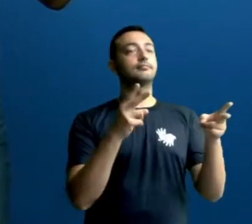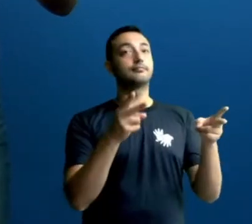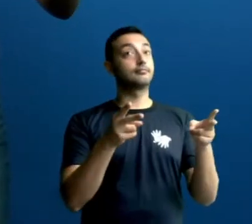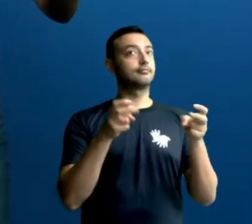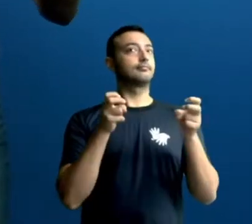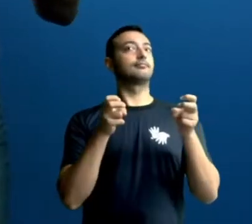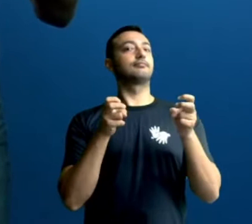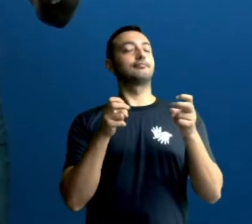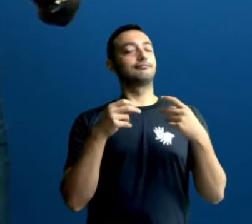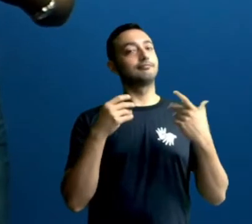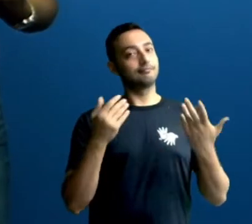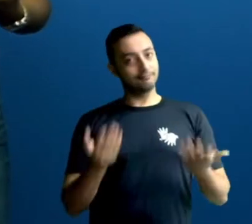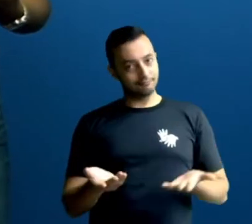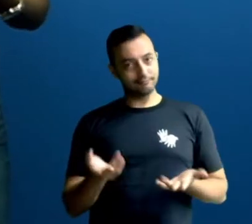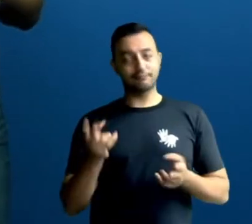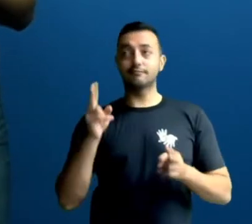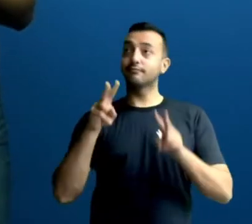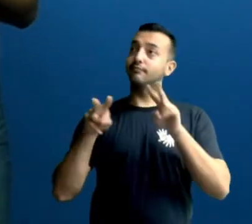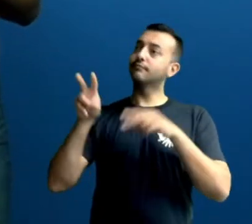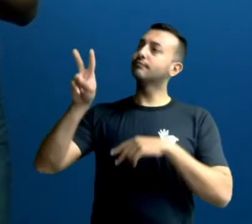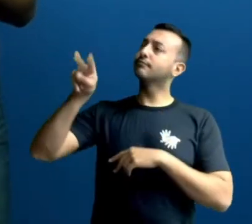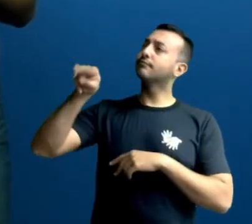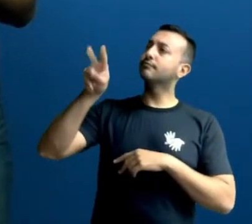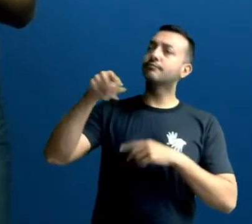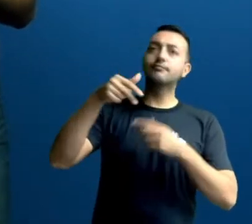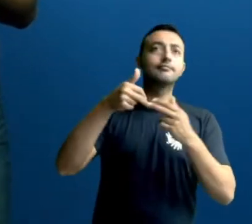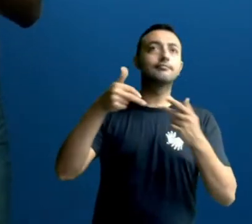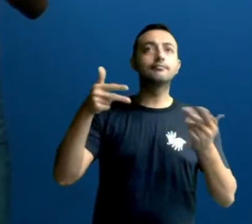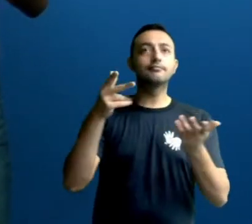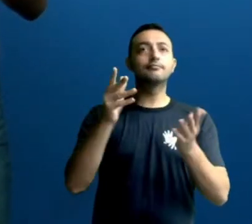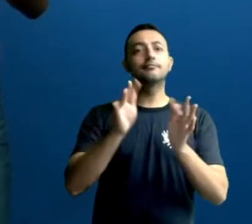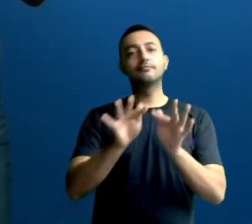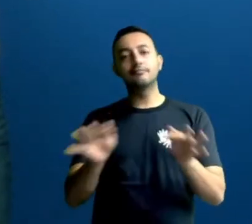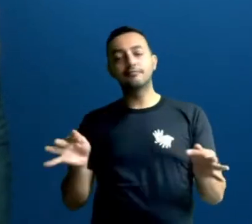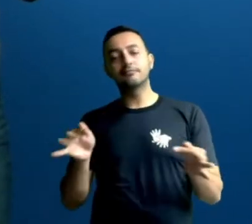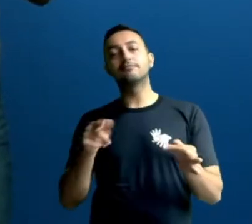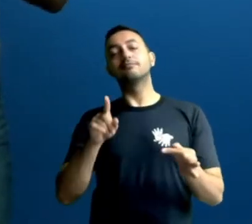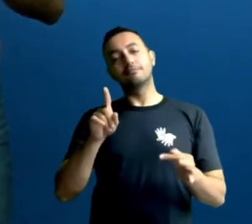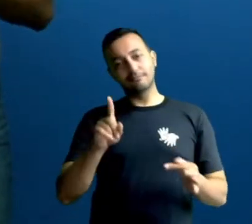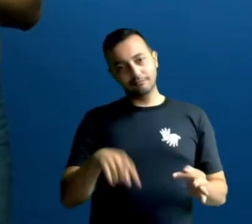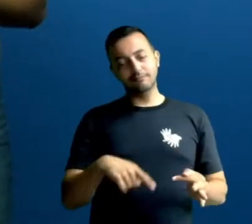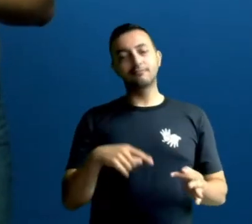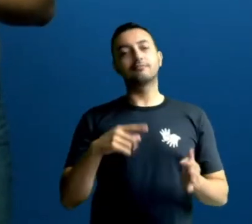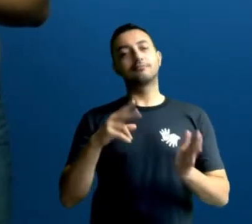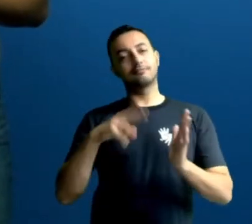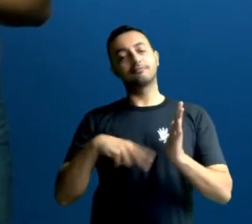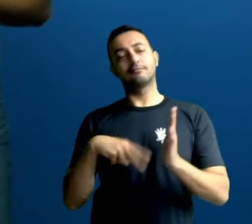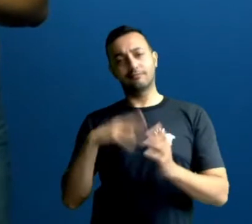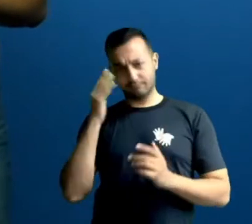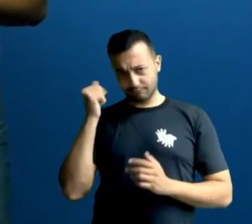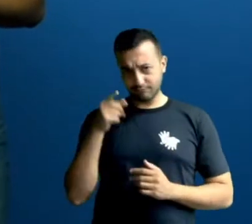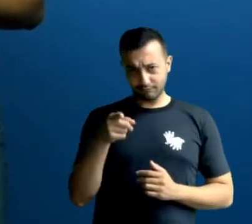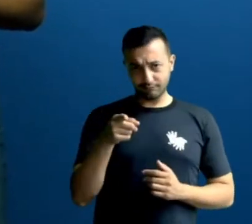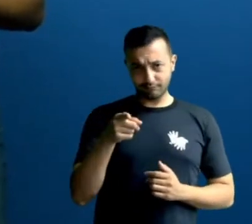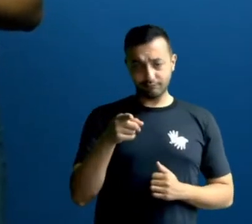mas de repente a gente já começa a ler algo tão simples, e isso aí já é um ponto de leitura. Vocês